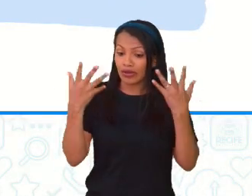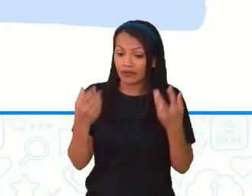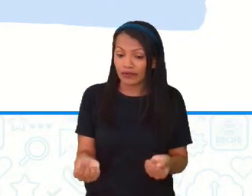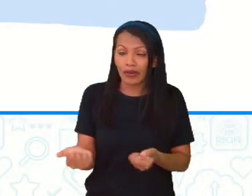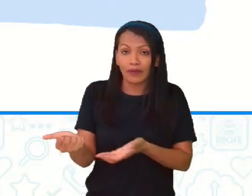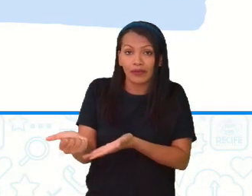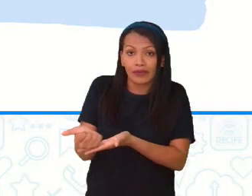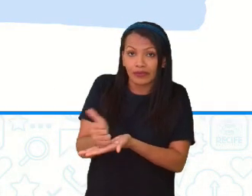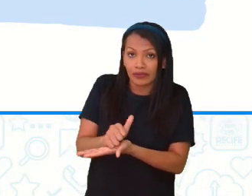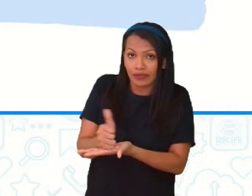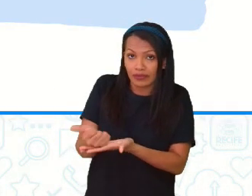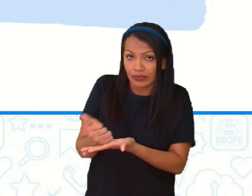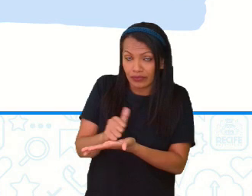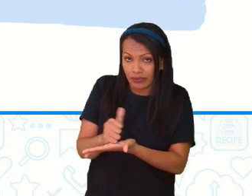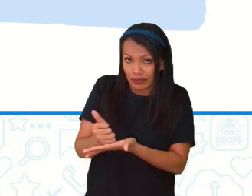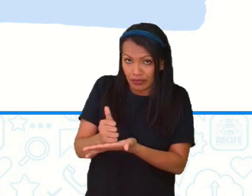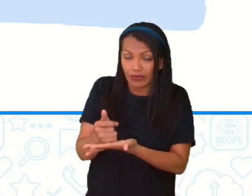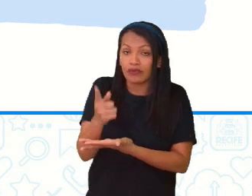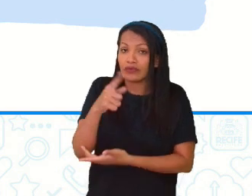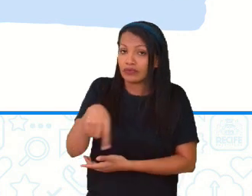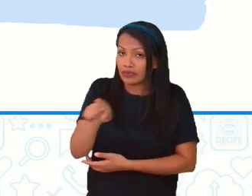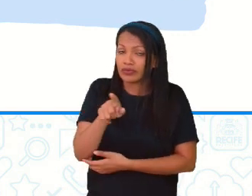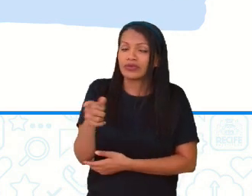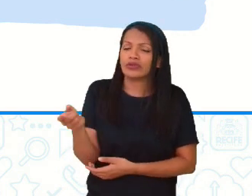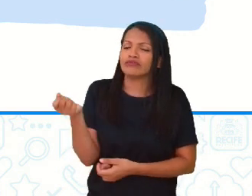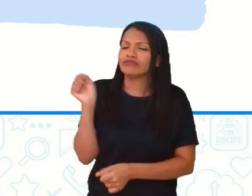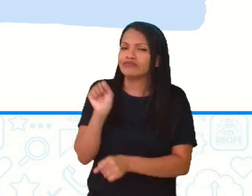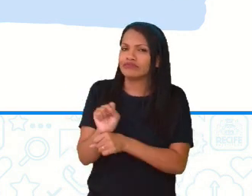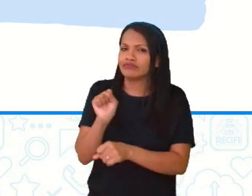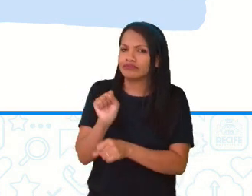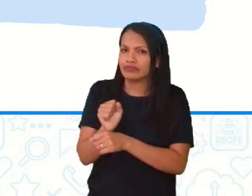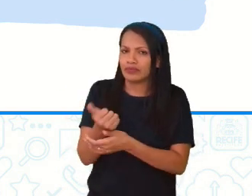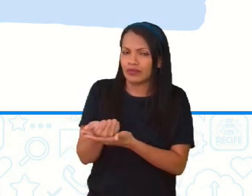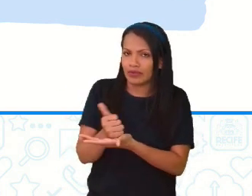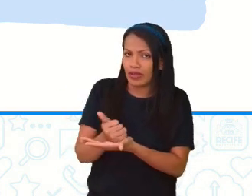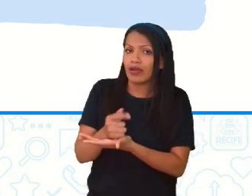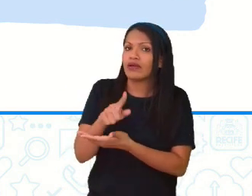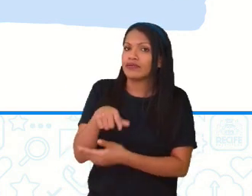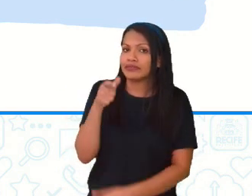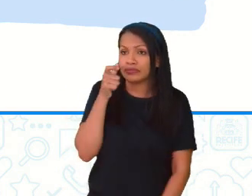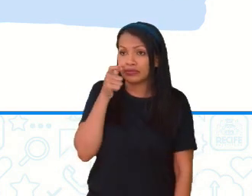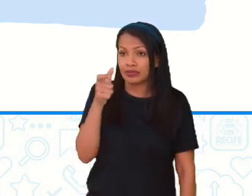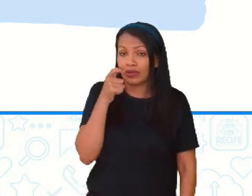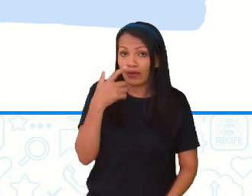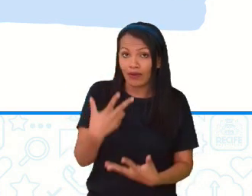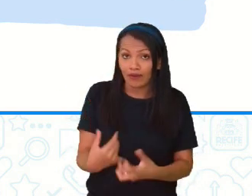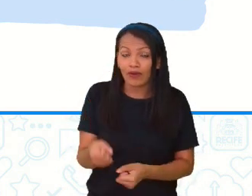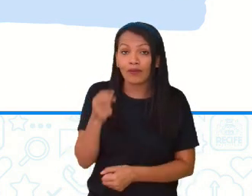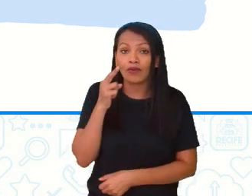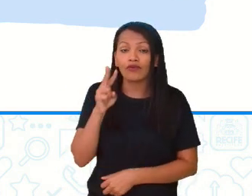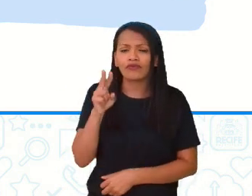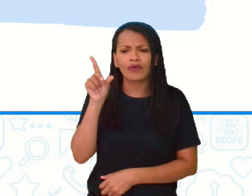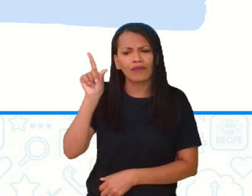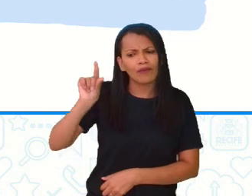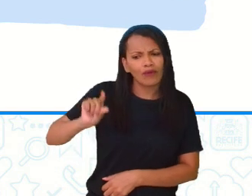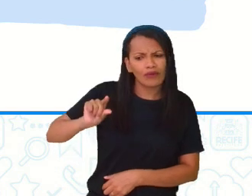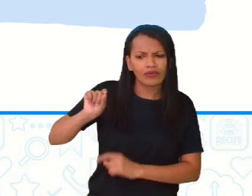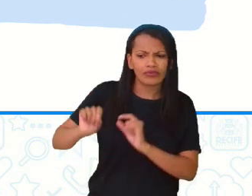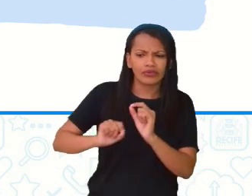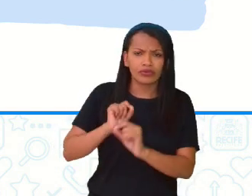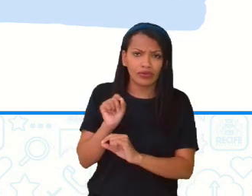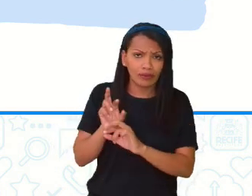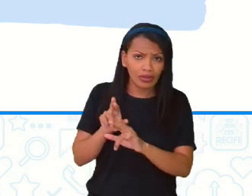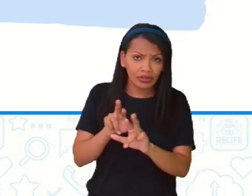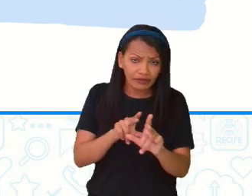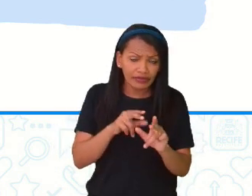parte do jogar. Então, estão preparados para o nosso jogo? O jogo vai ser bem interessante. A gente vai ver um pouquinho a diferença